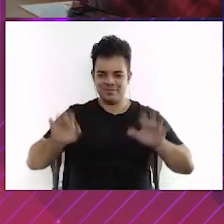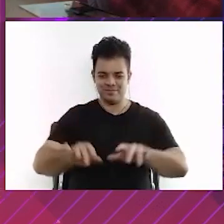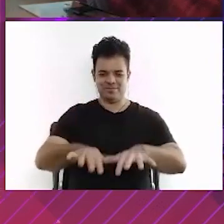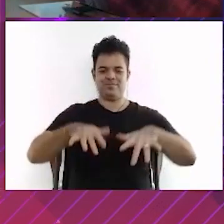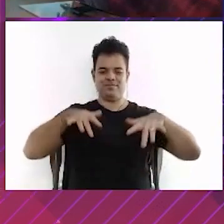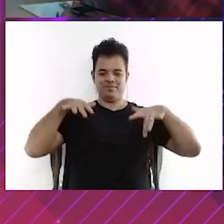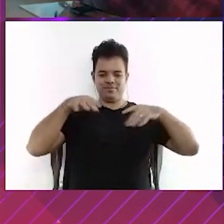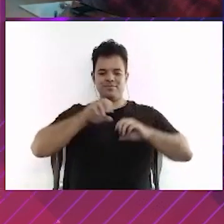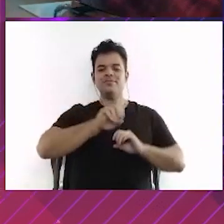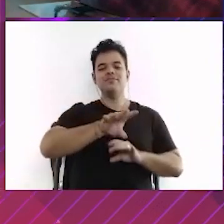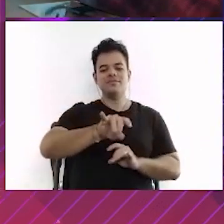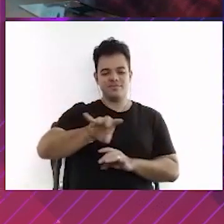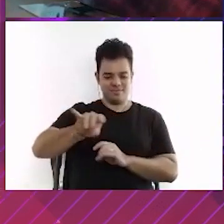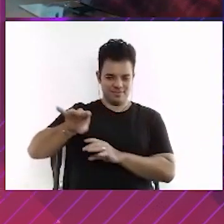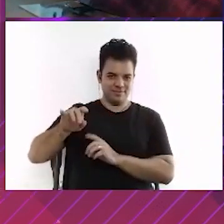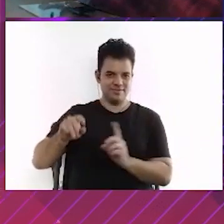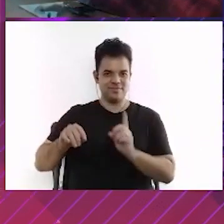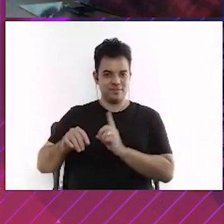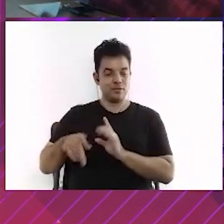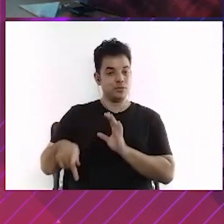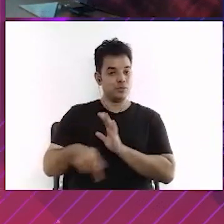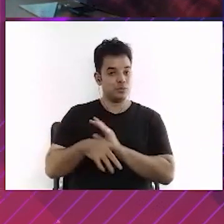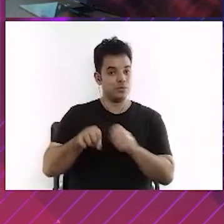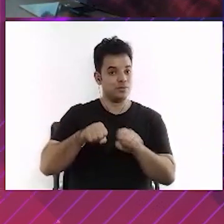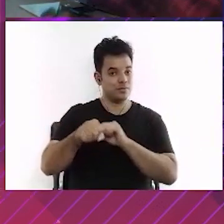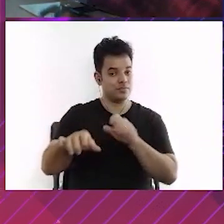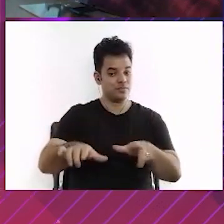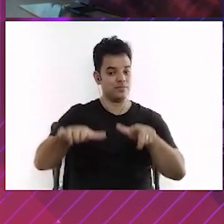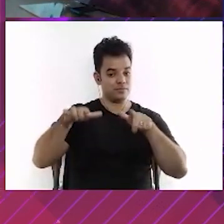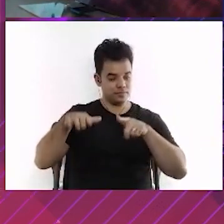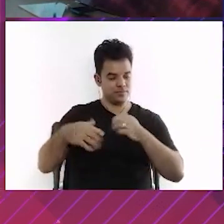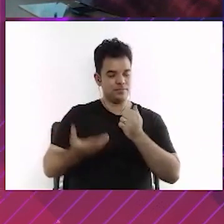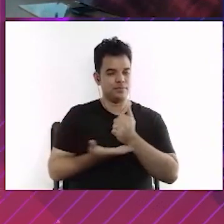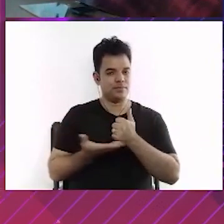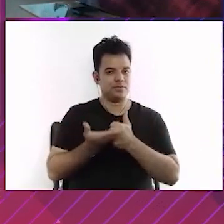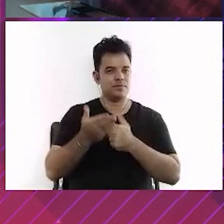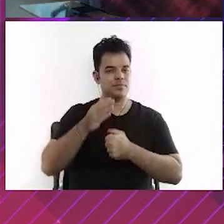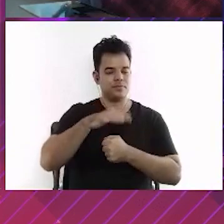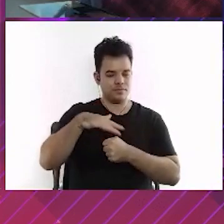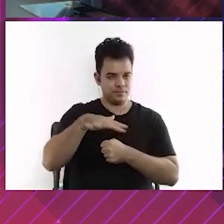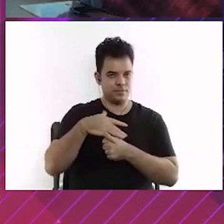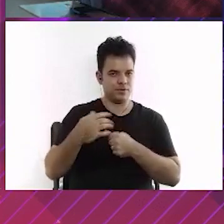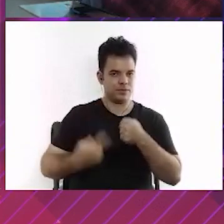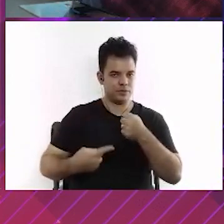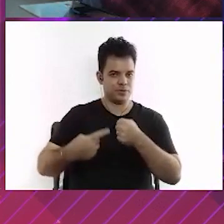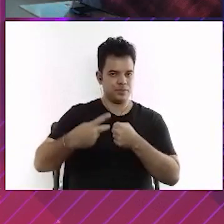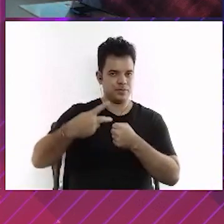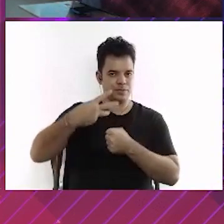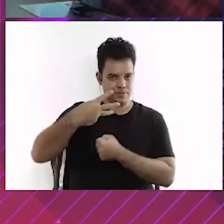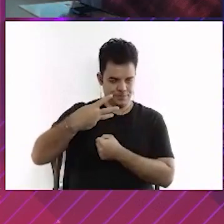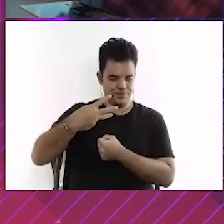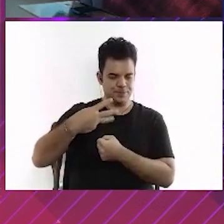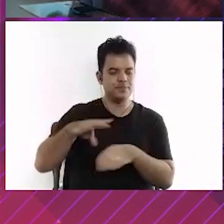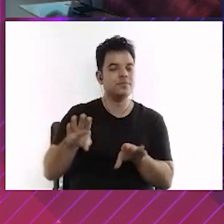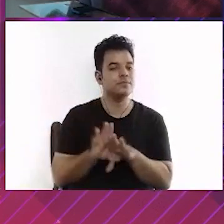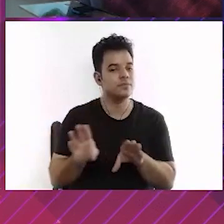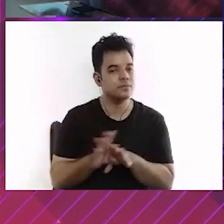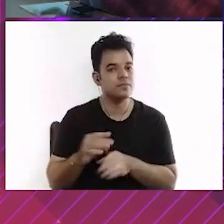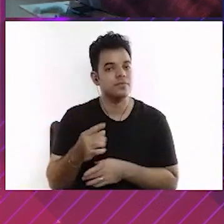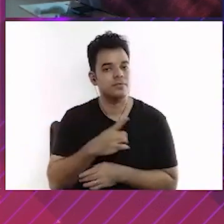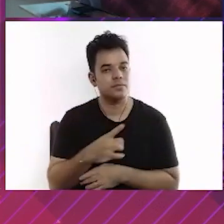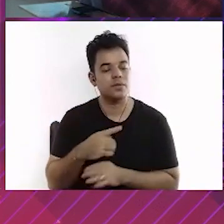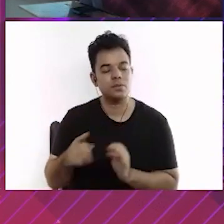seria baseado em certificações de vários níveis, nível 1, 2, 3, tendo como um